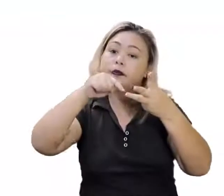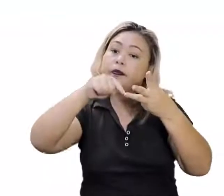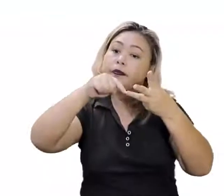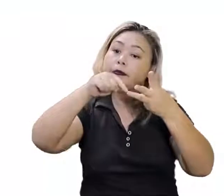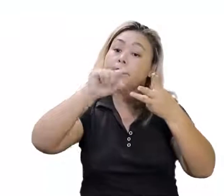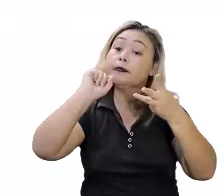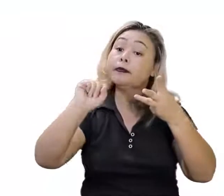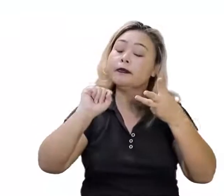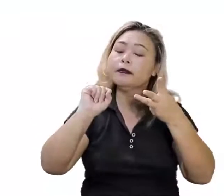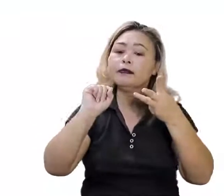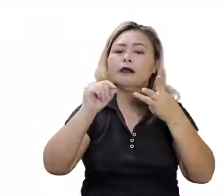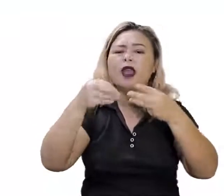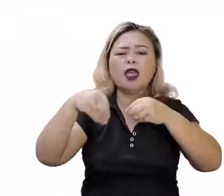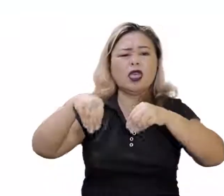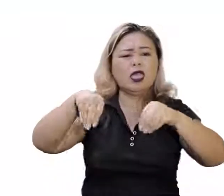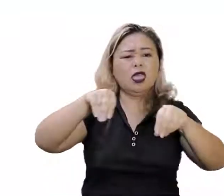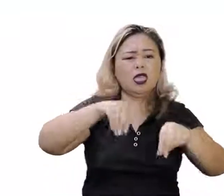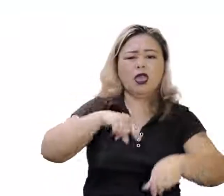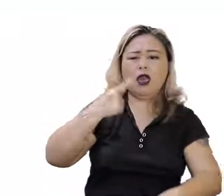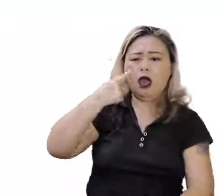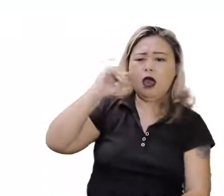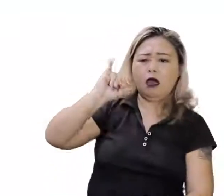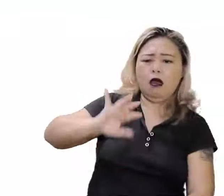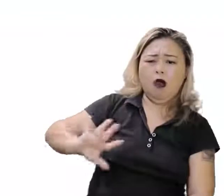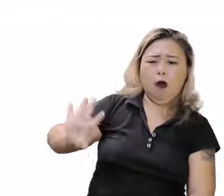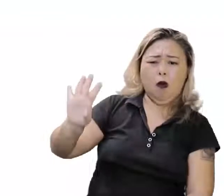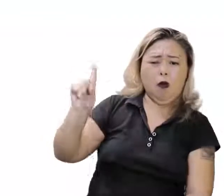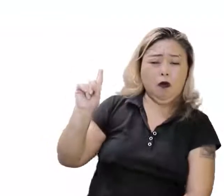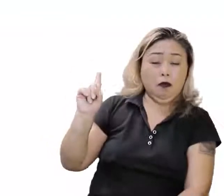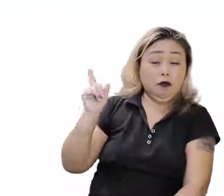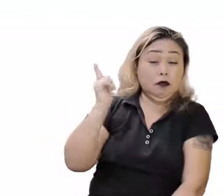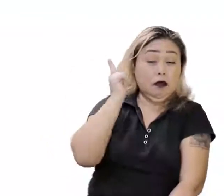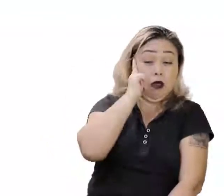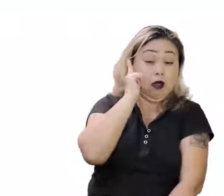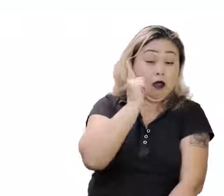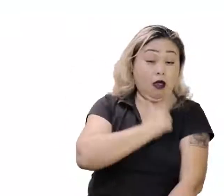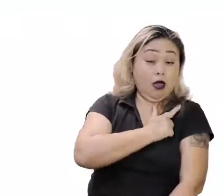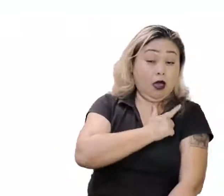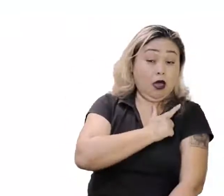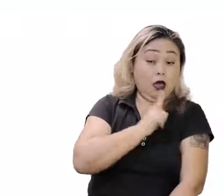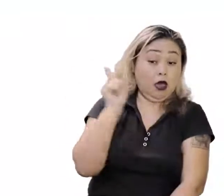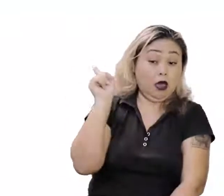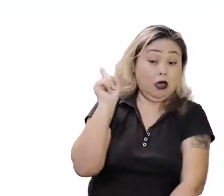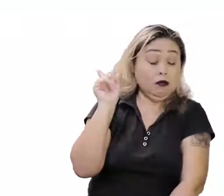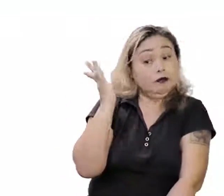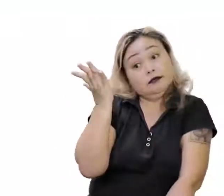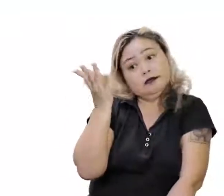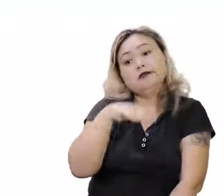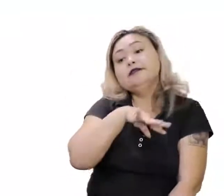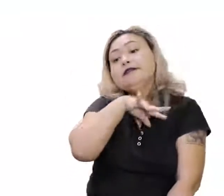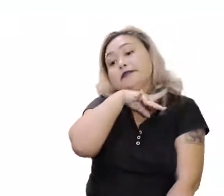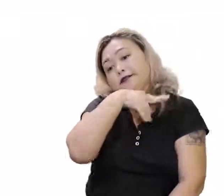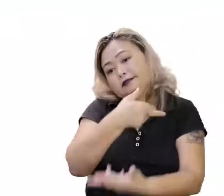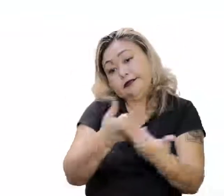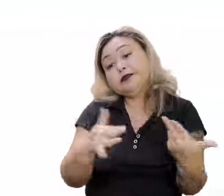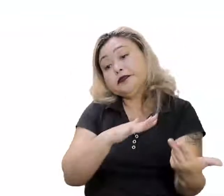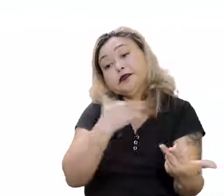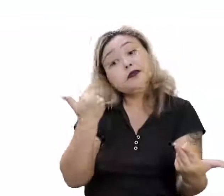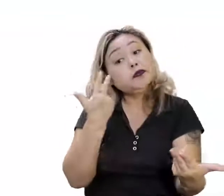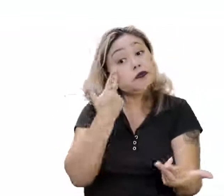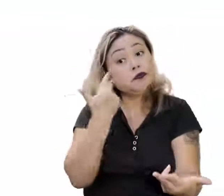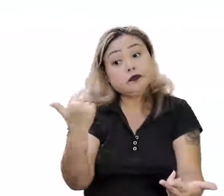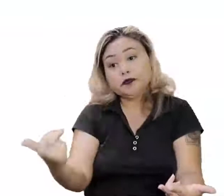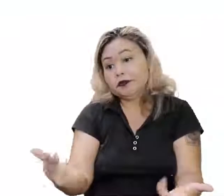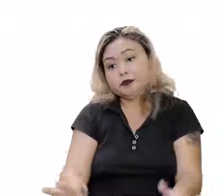decompositores. Ai, professora, a senhora tinha que mostrar essa imagem. Que trem feio é esse aí, né? É um animal morto, gente.